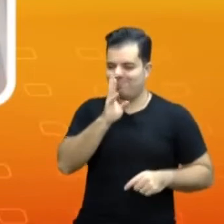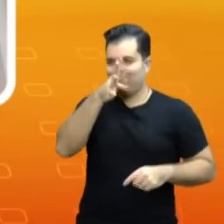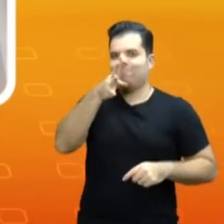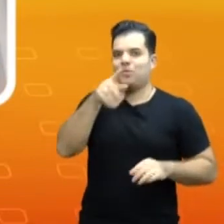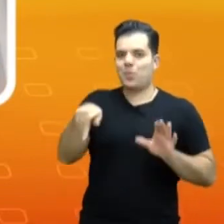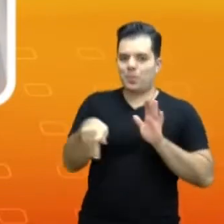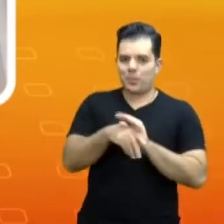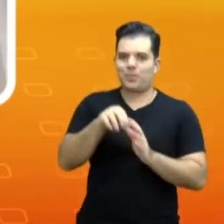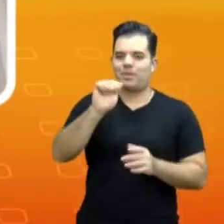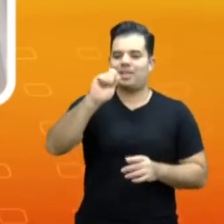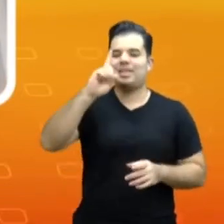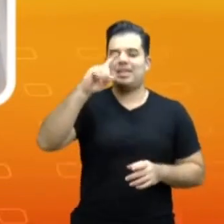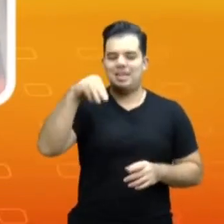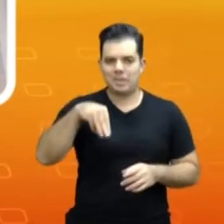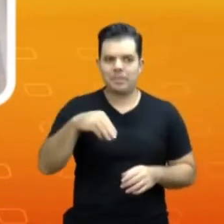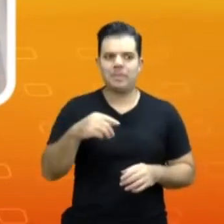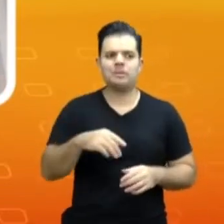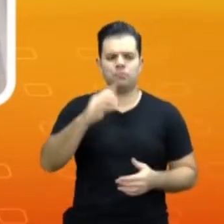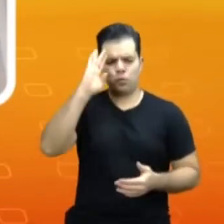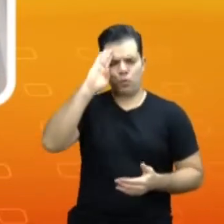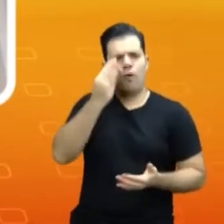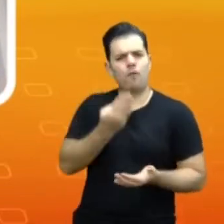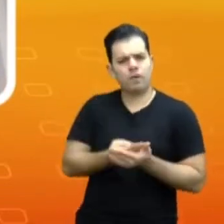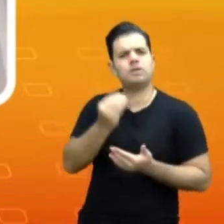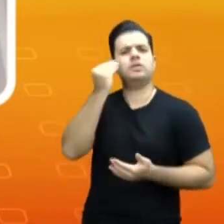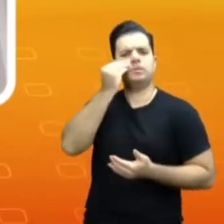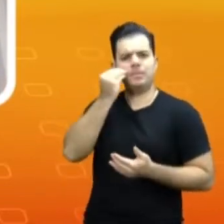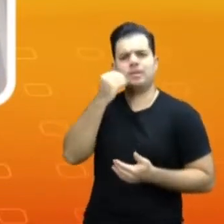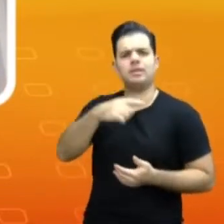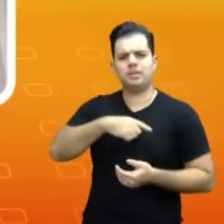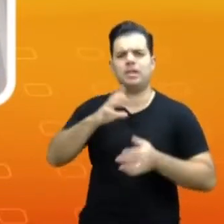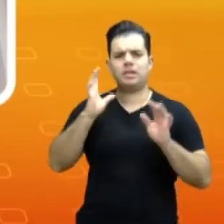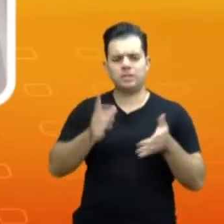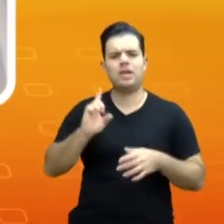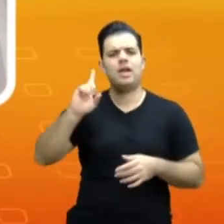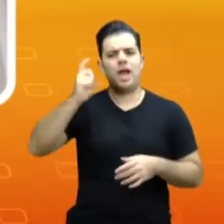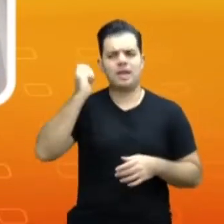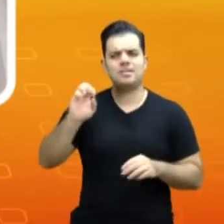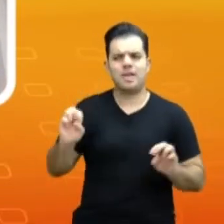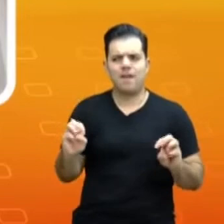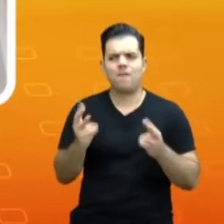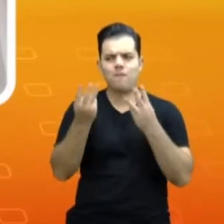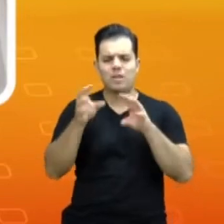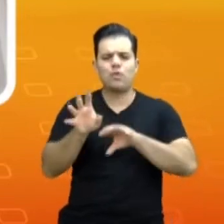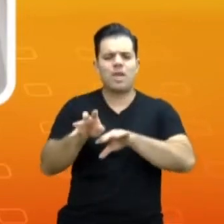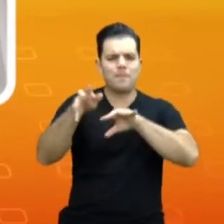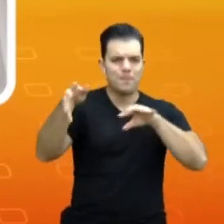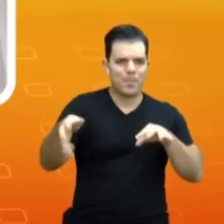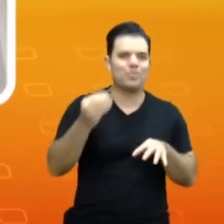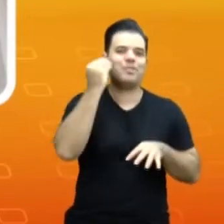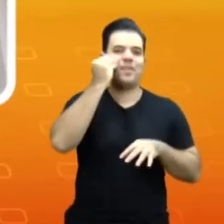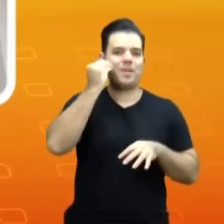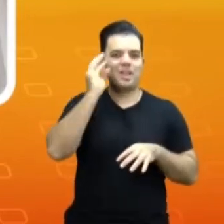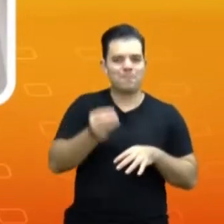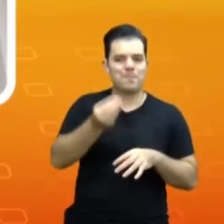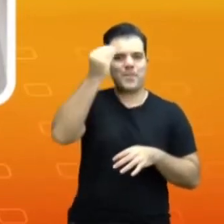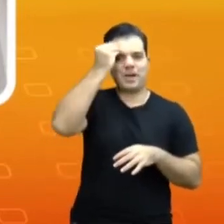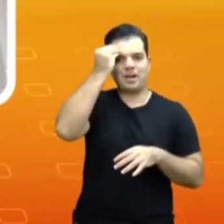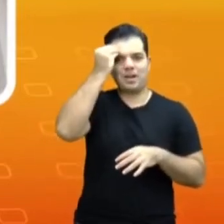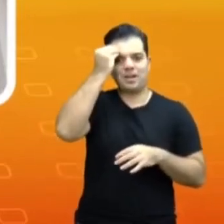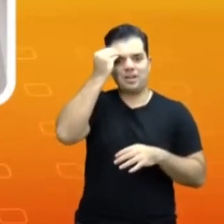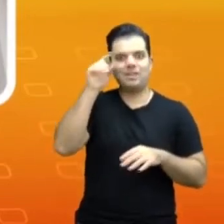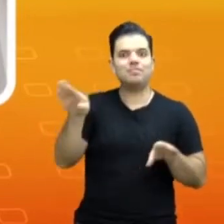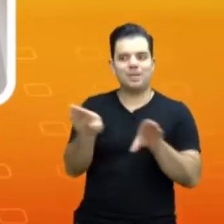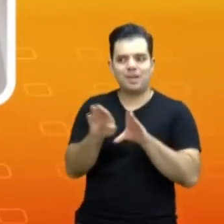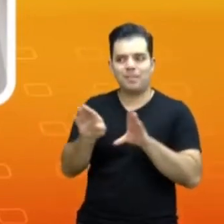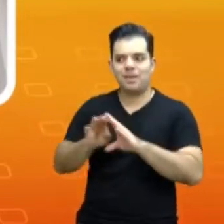questão administrativa desse evento, mas confiando muito na experiência que a gente tinha de eventos anteriores remotos. E isso propiciou que a gente tivesse